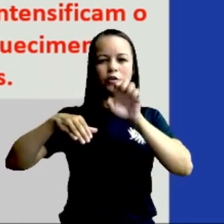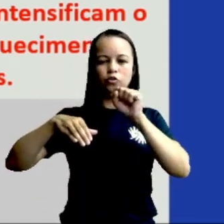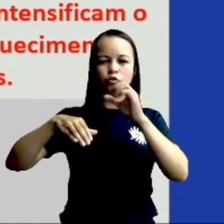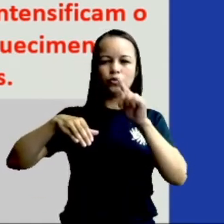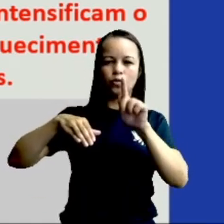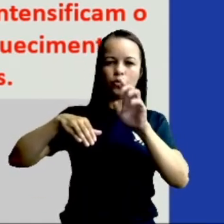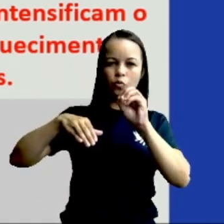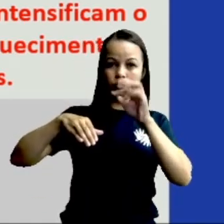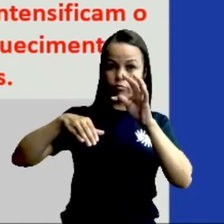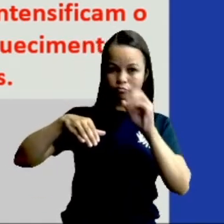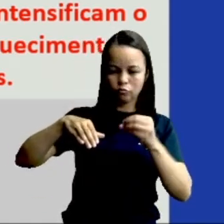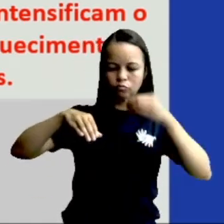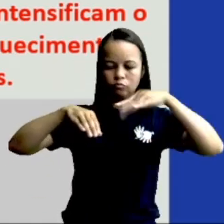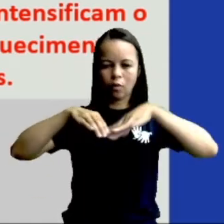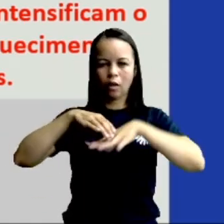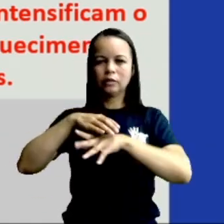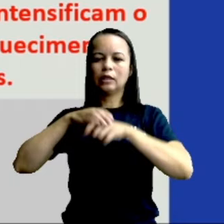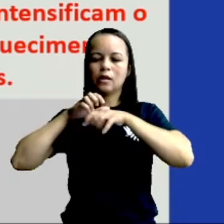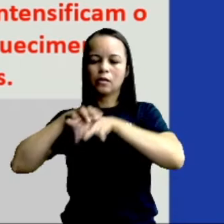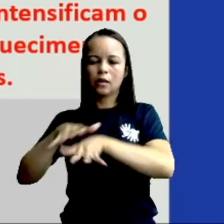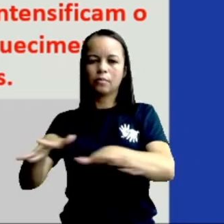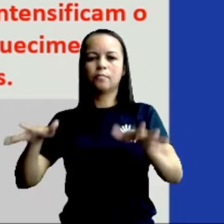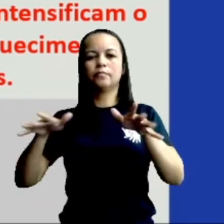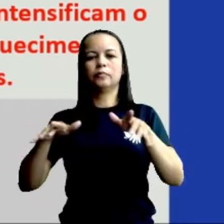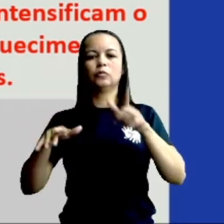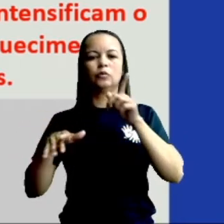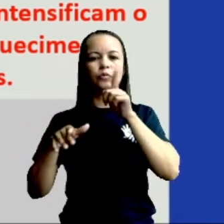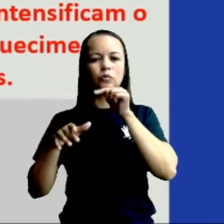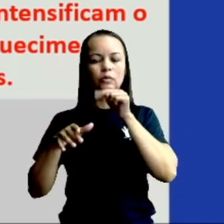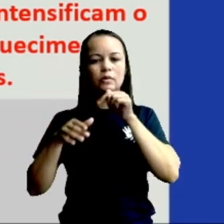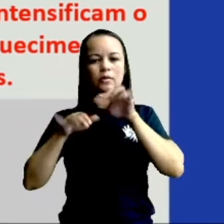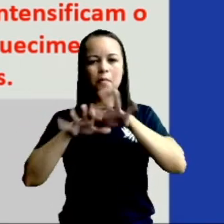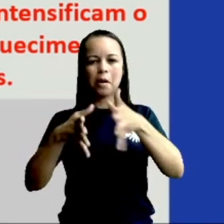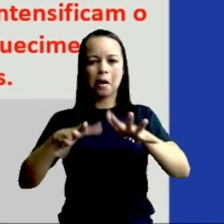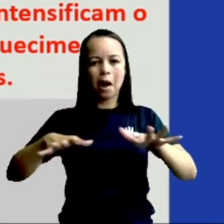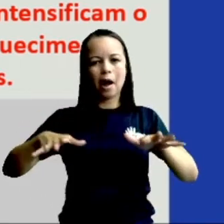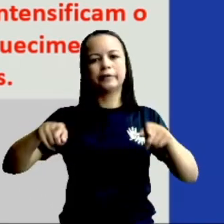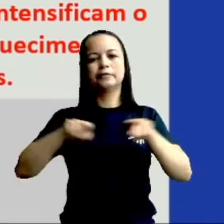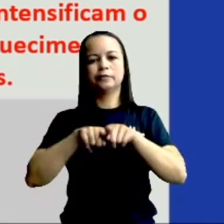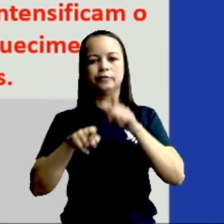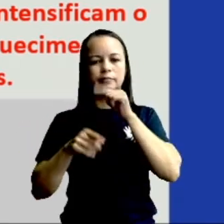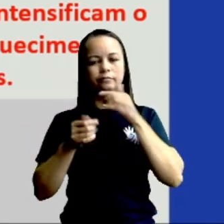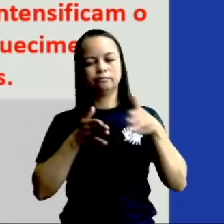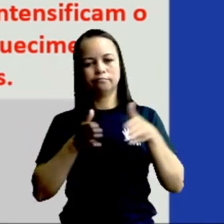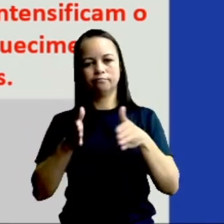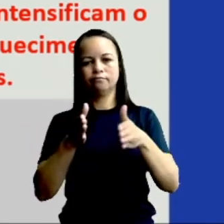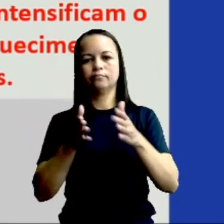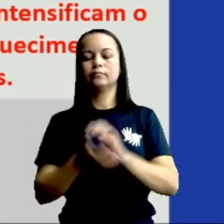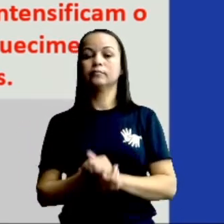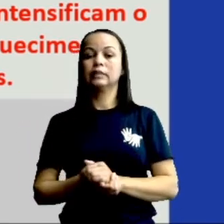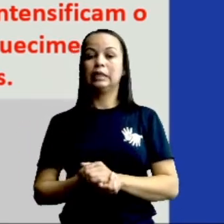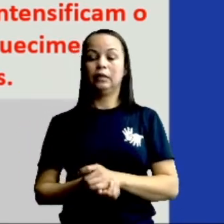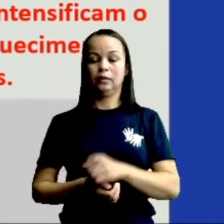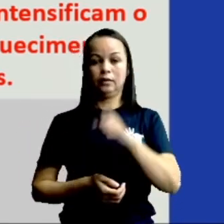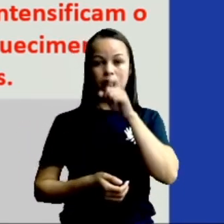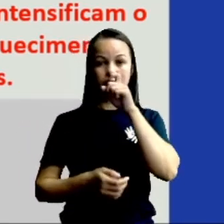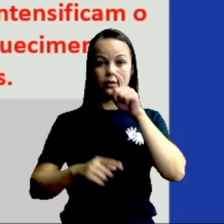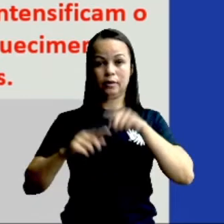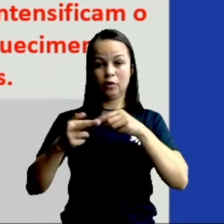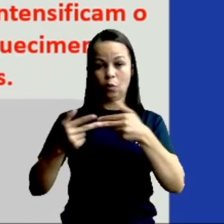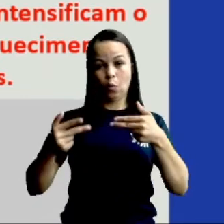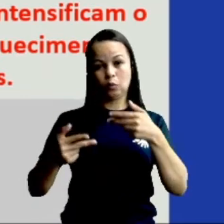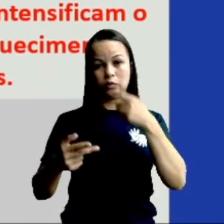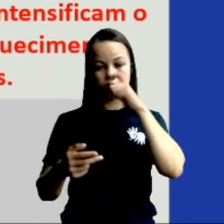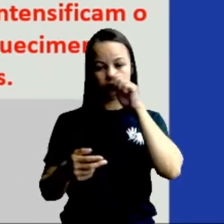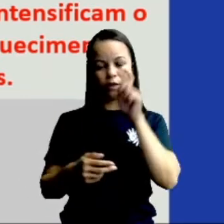lançados dentro de mares, né, de rios, e resíduos descartados incorretamente, de forma